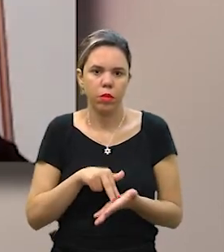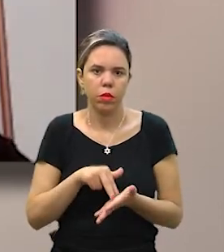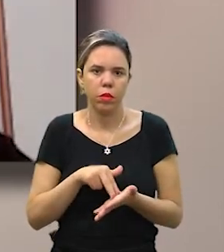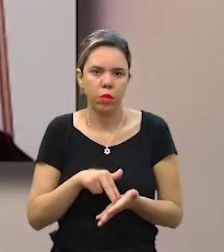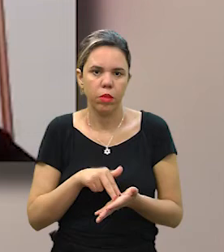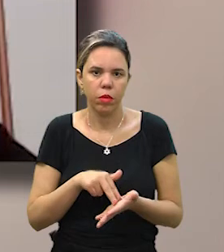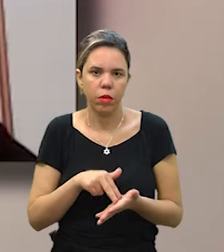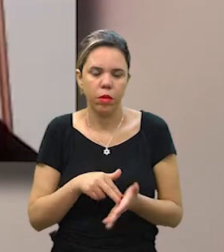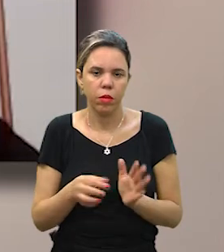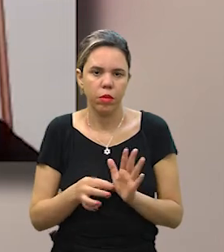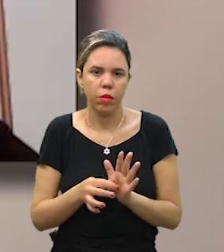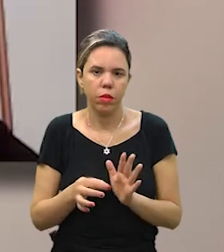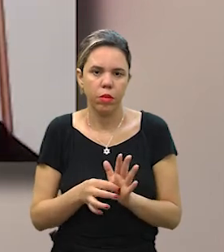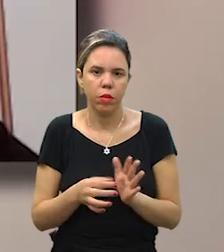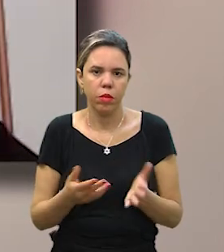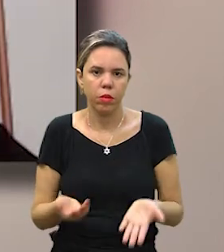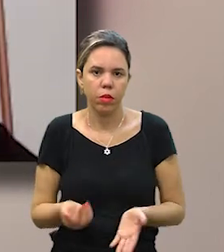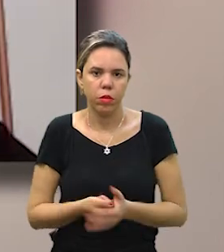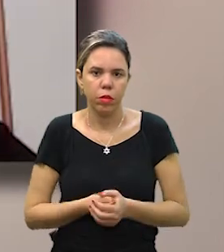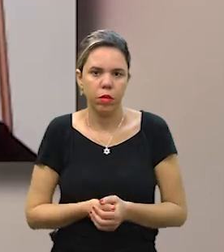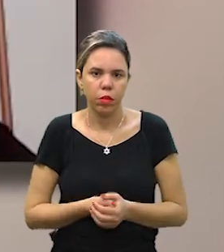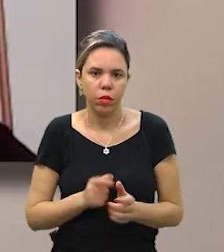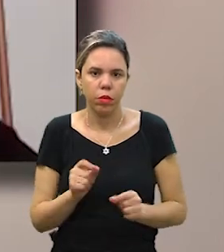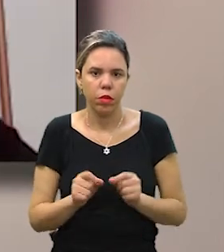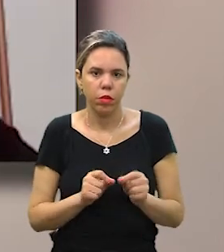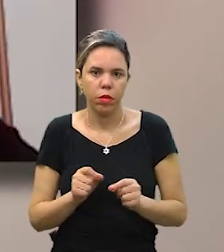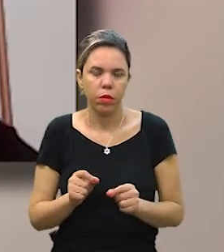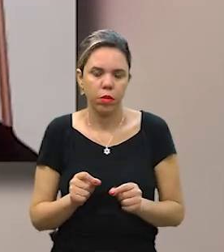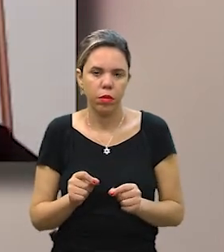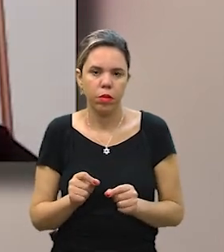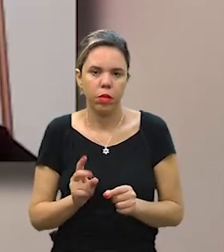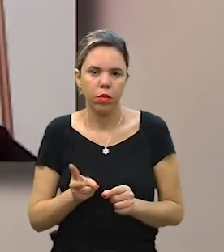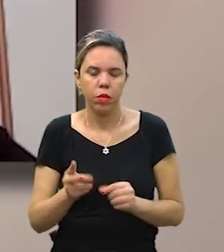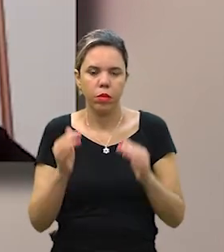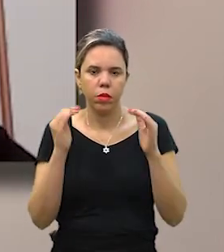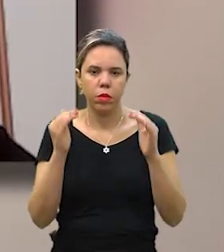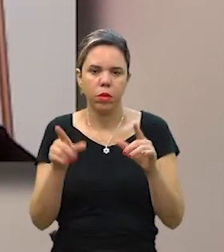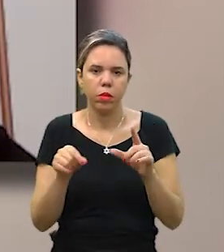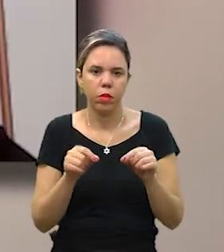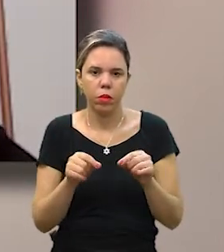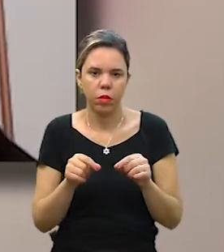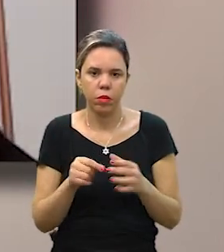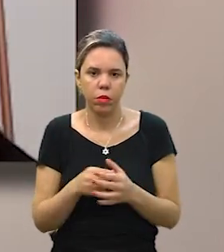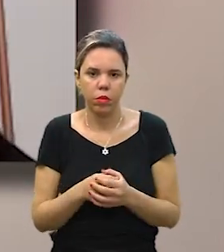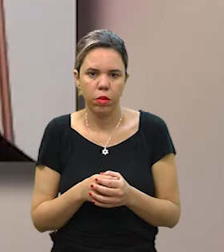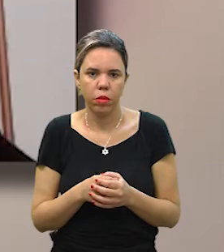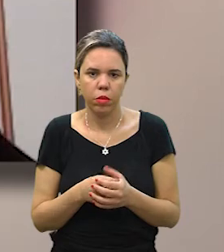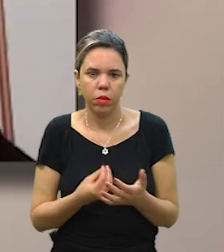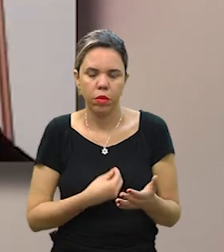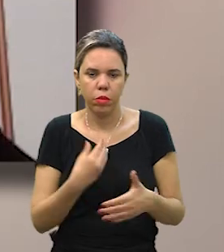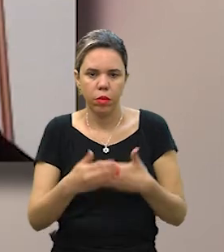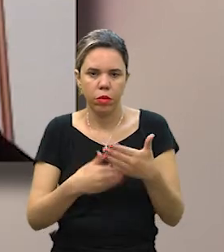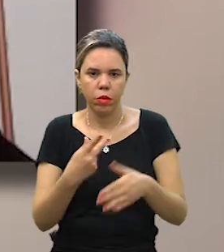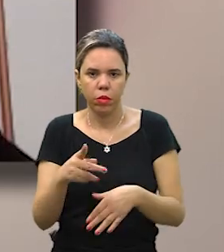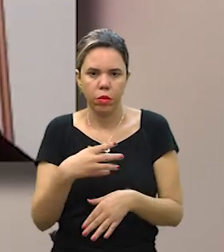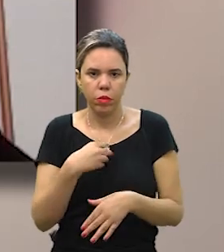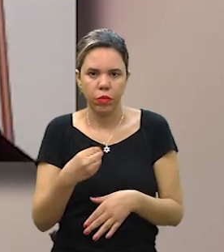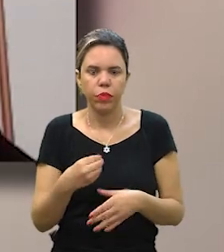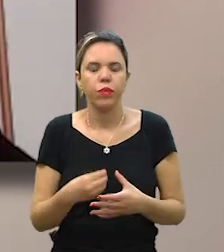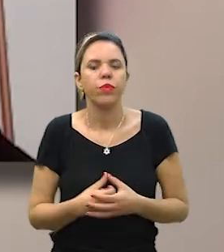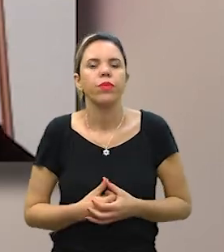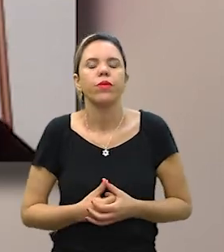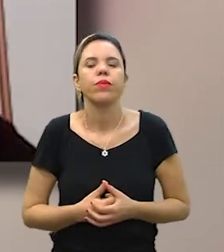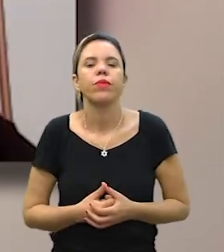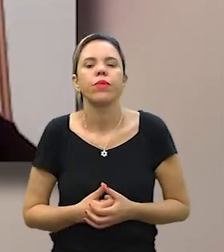muito firmes na opinião e no que eles vão seguir e escolher para a rotina do seu